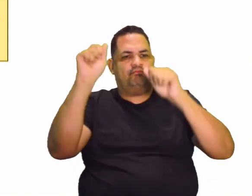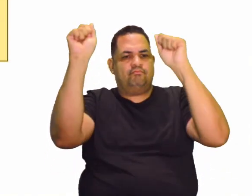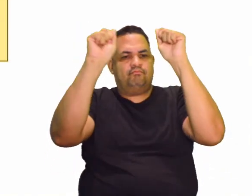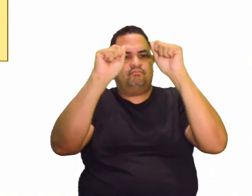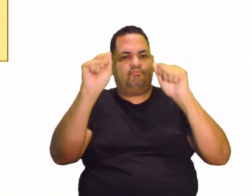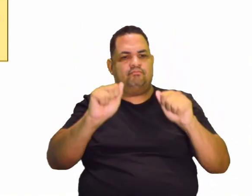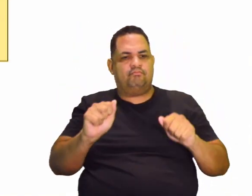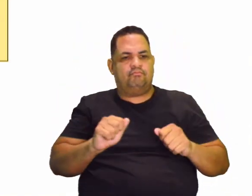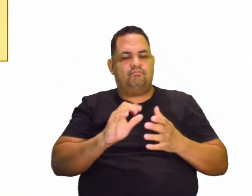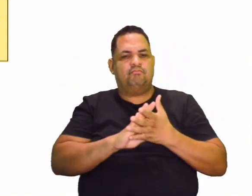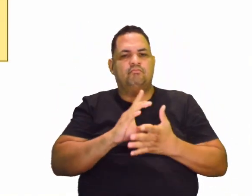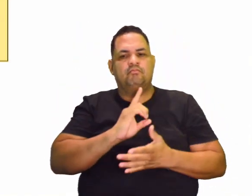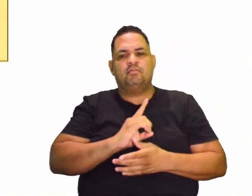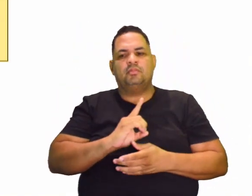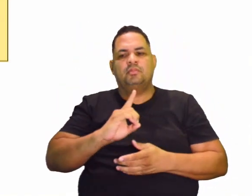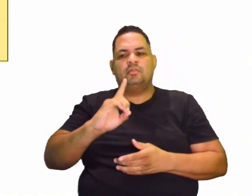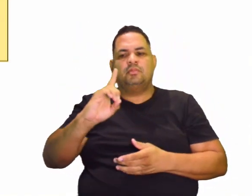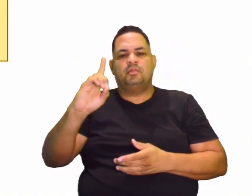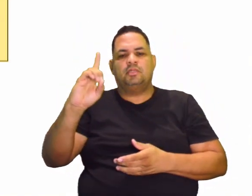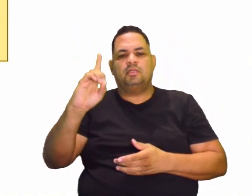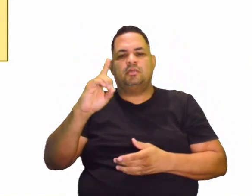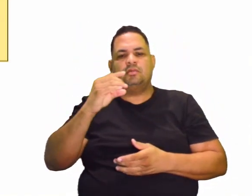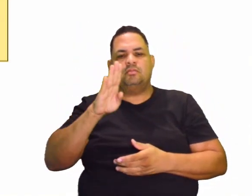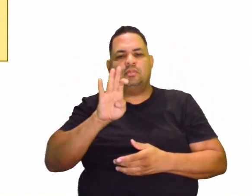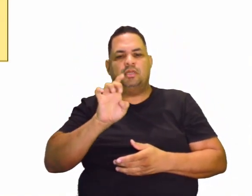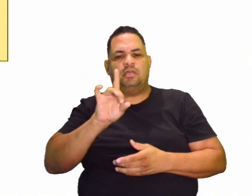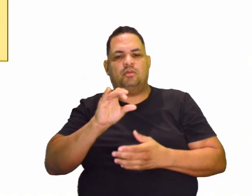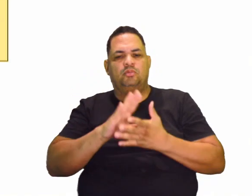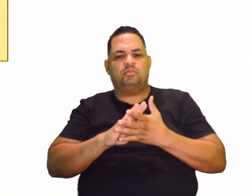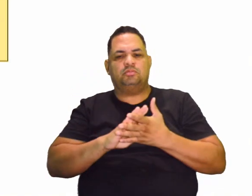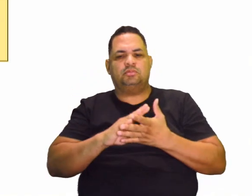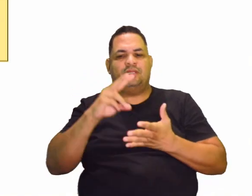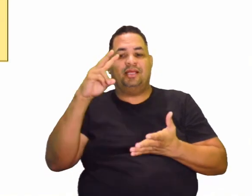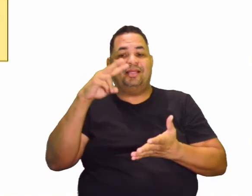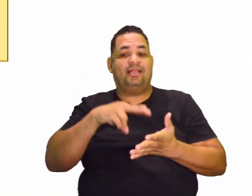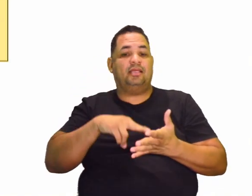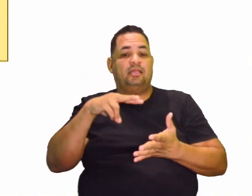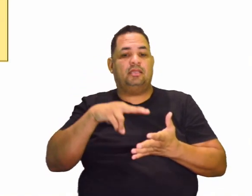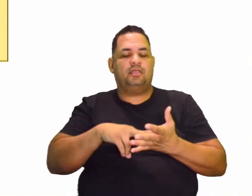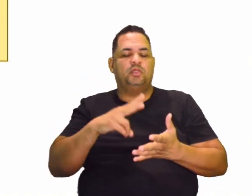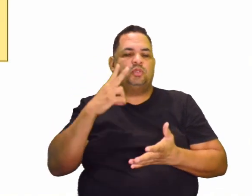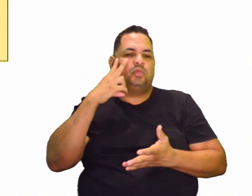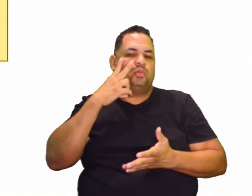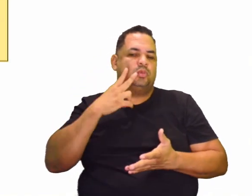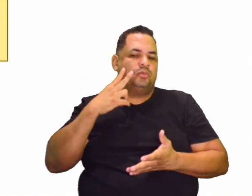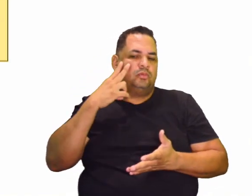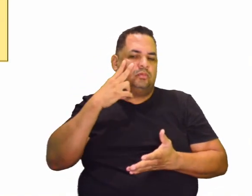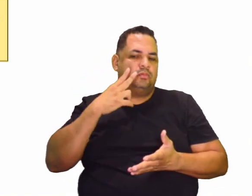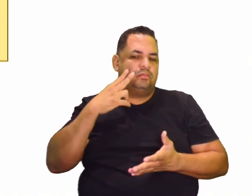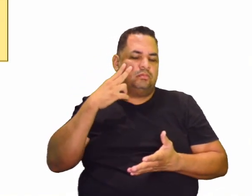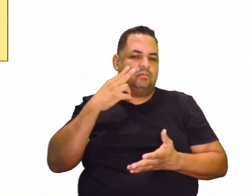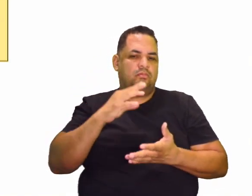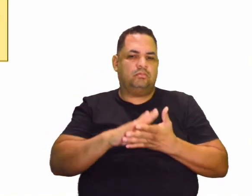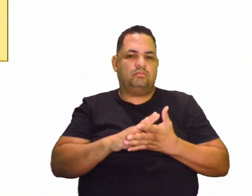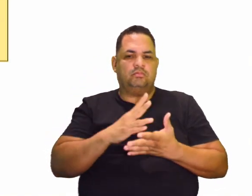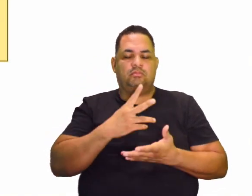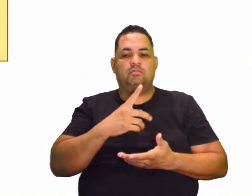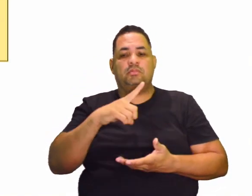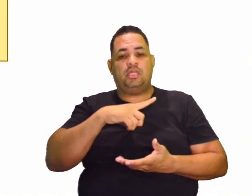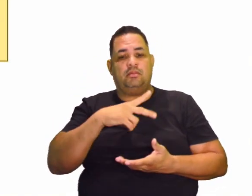do deus Baco, deus da alegria e do vinho. Então, o que nós observamos aqui que há muita semelhança da